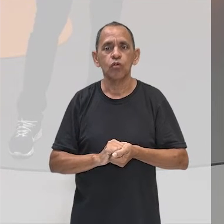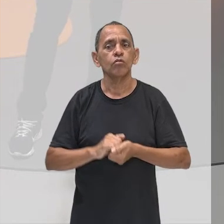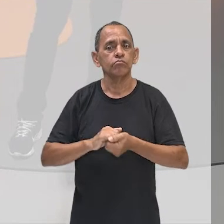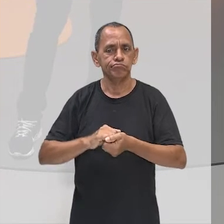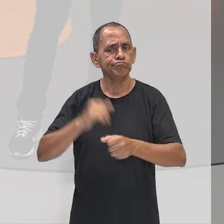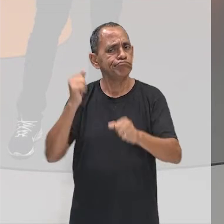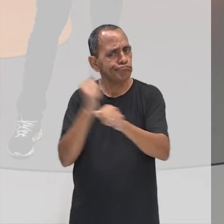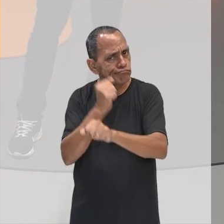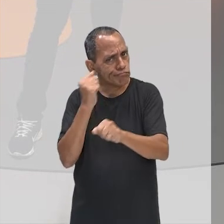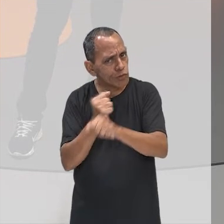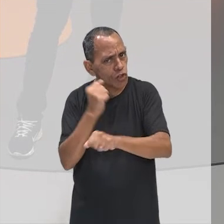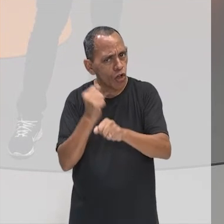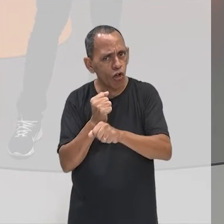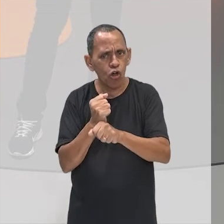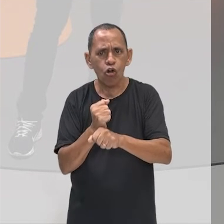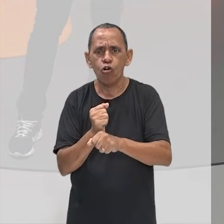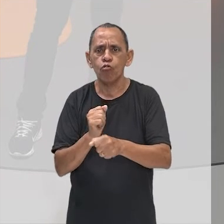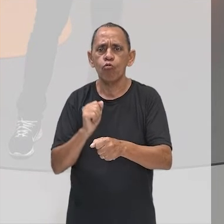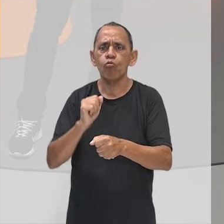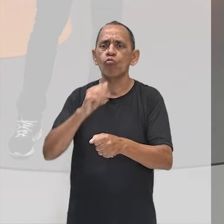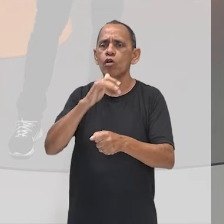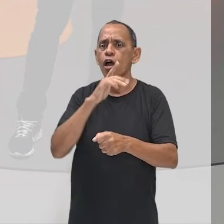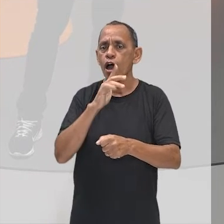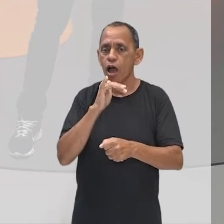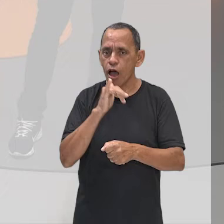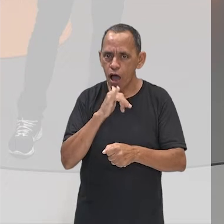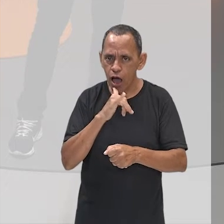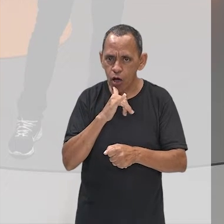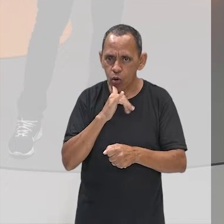que ficava no lago Texcoco,